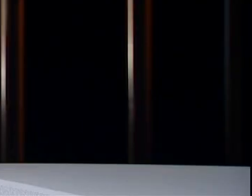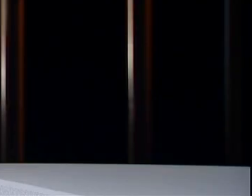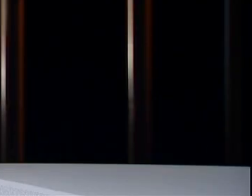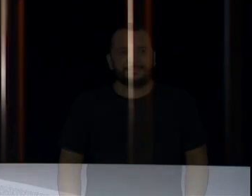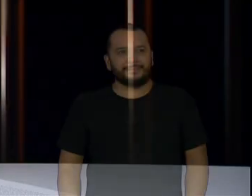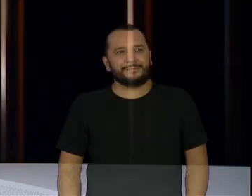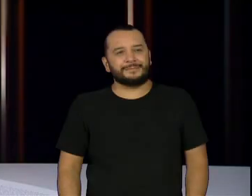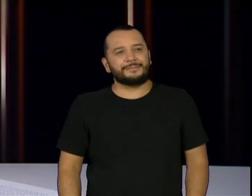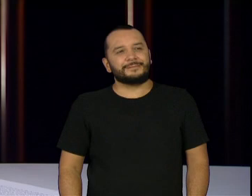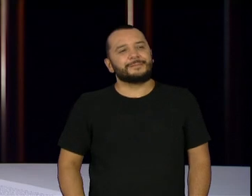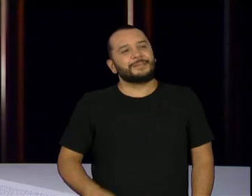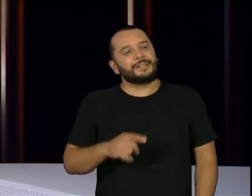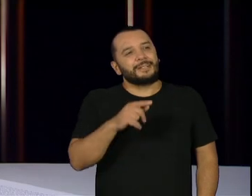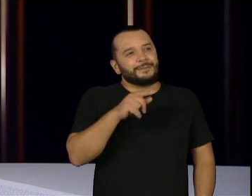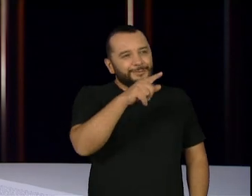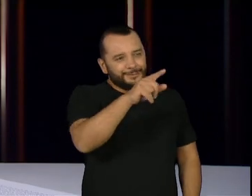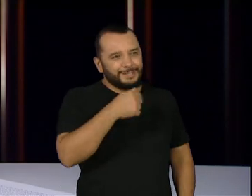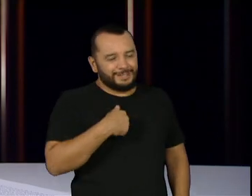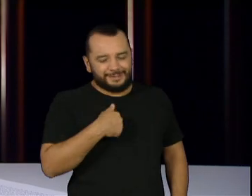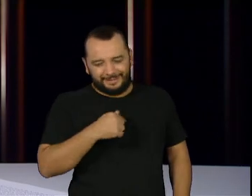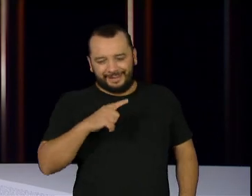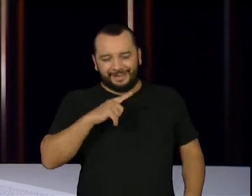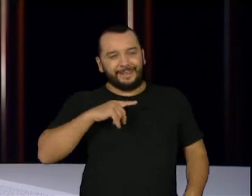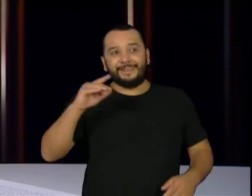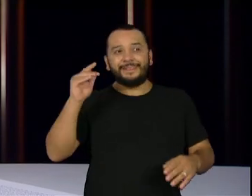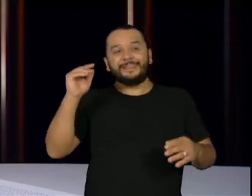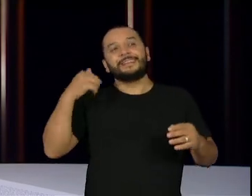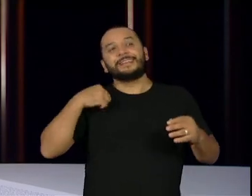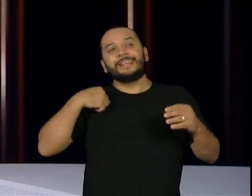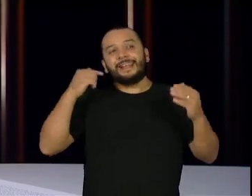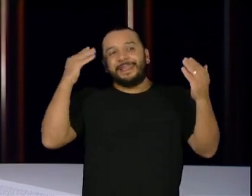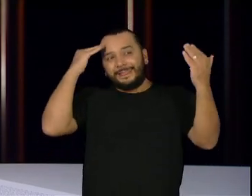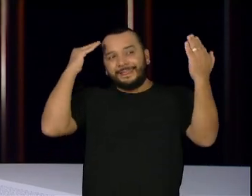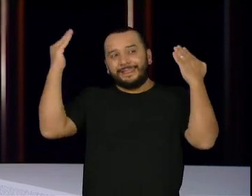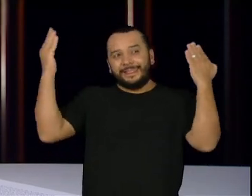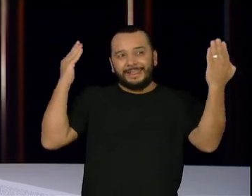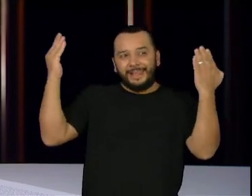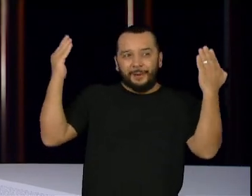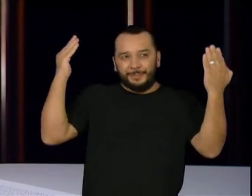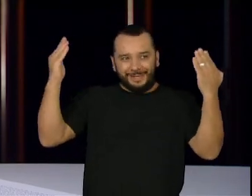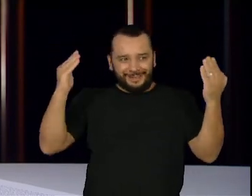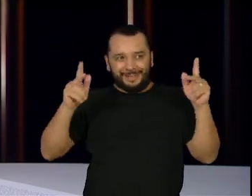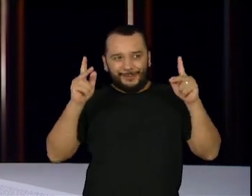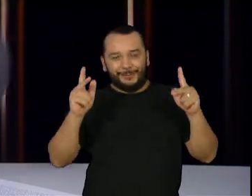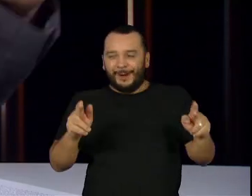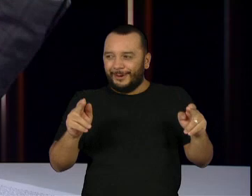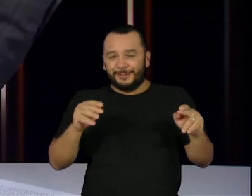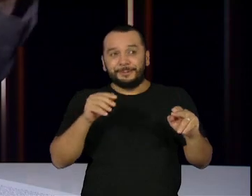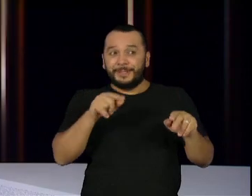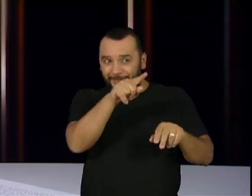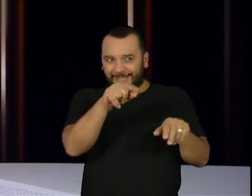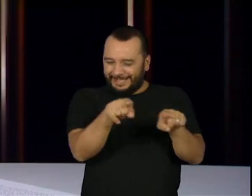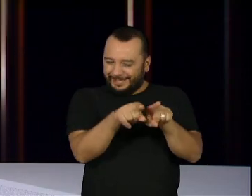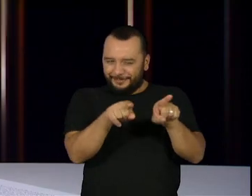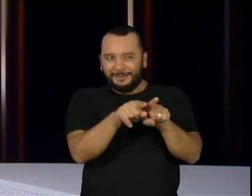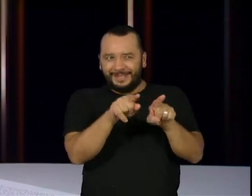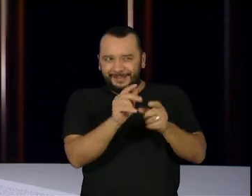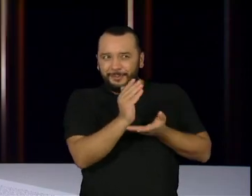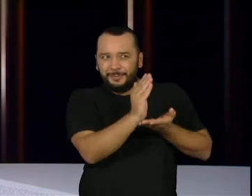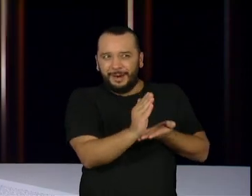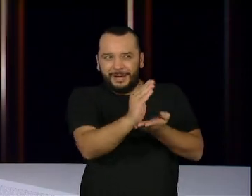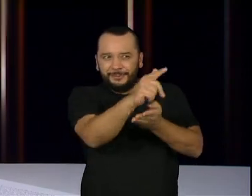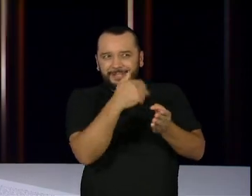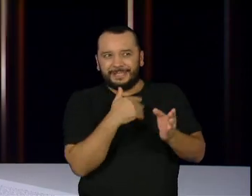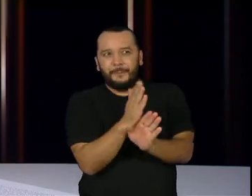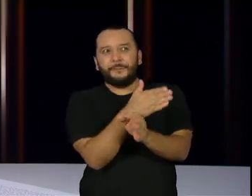Como numa terapia das boas também, né? Eu vi que você às vezes fica meio perdidona ali dentro, né?